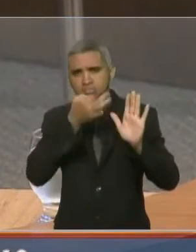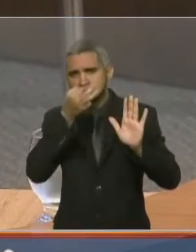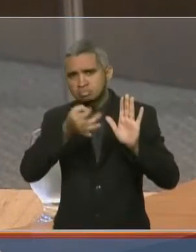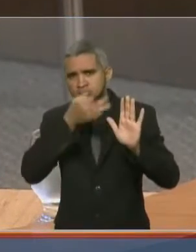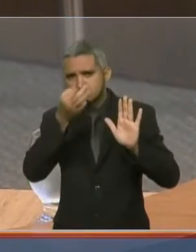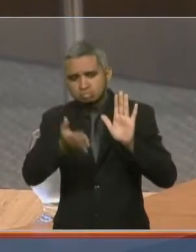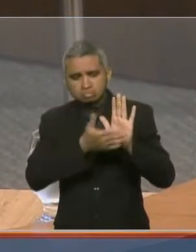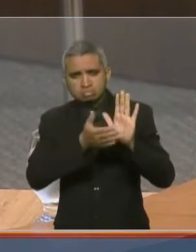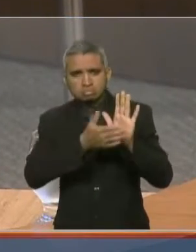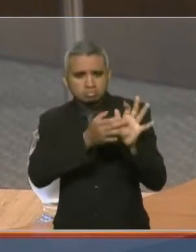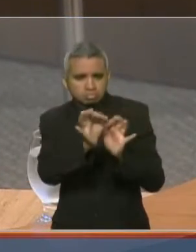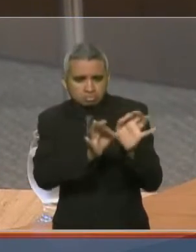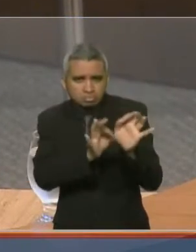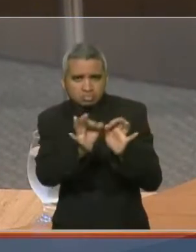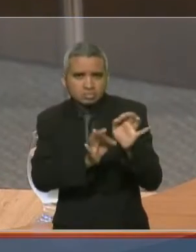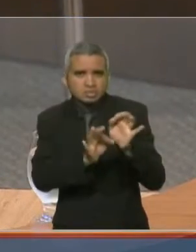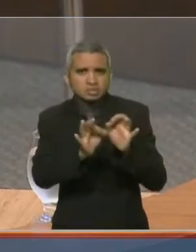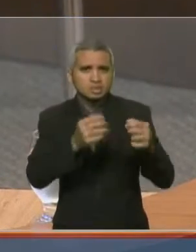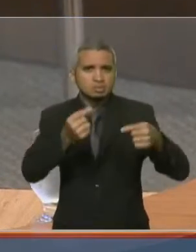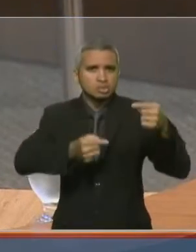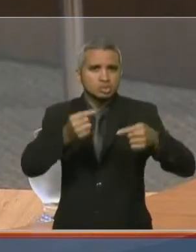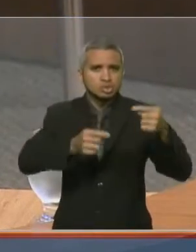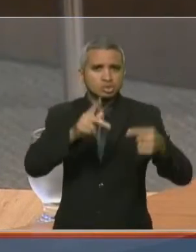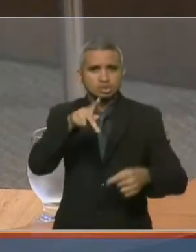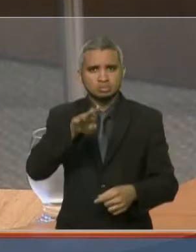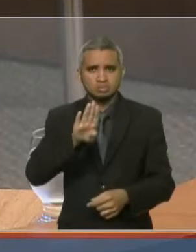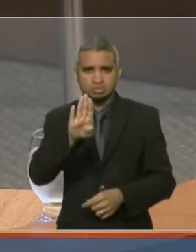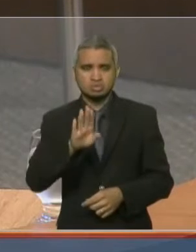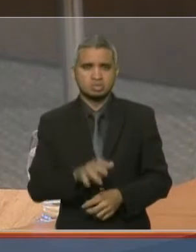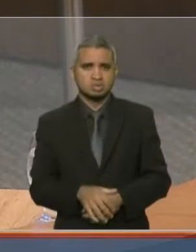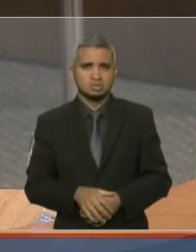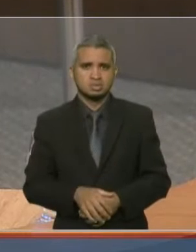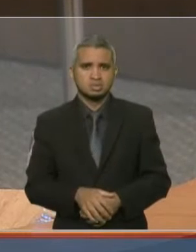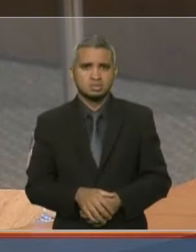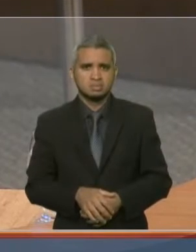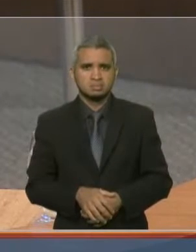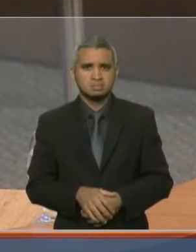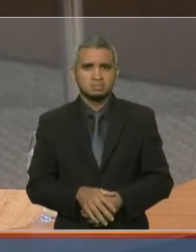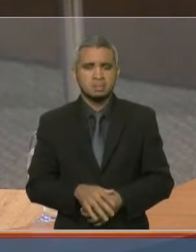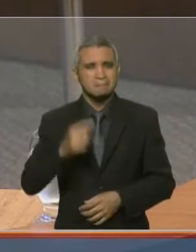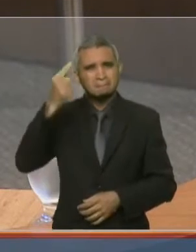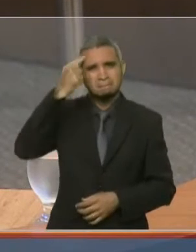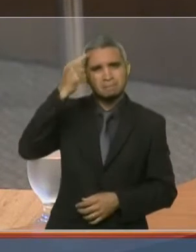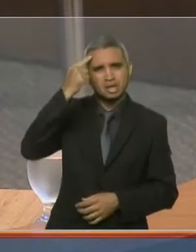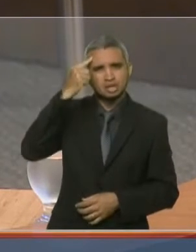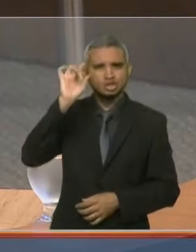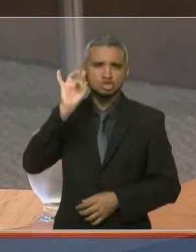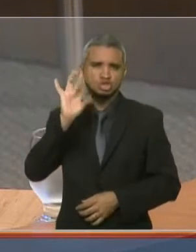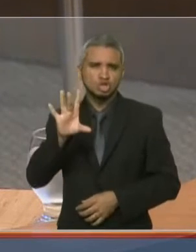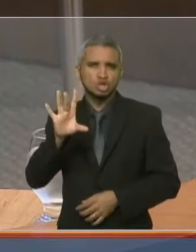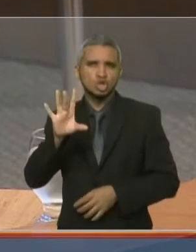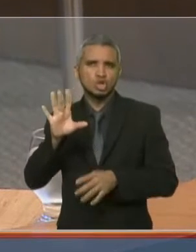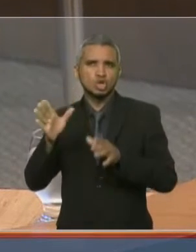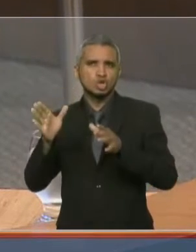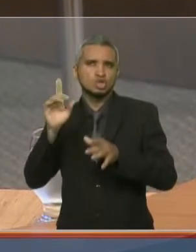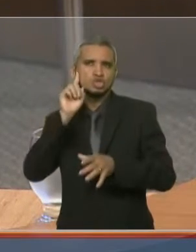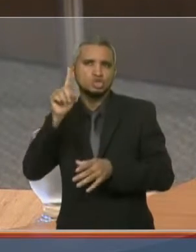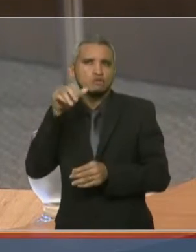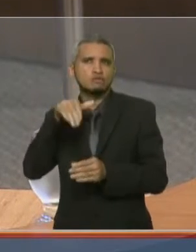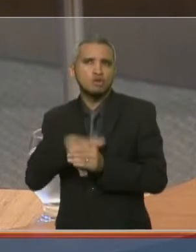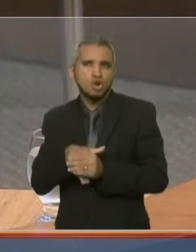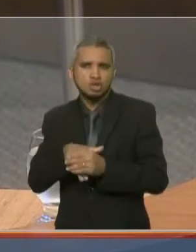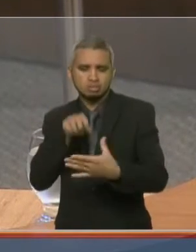dia da eleição, ir lá na urna e digitar um número lá para eleger um candidato A ou B, ou sugerir